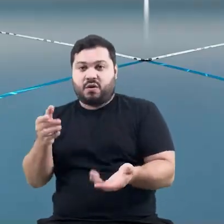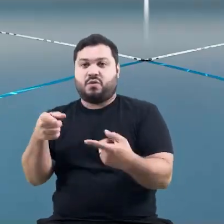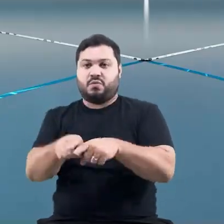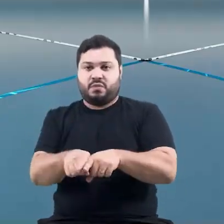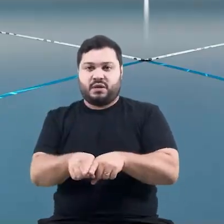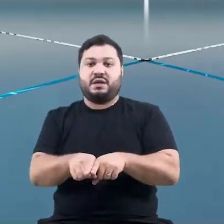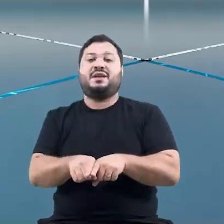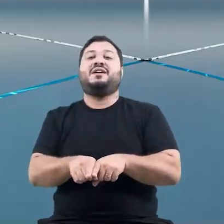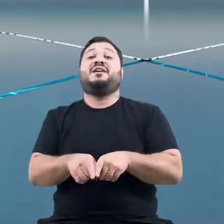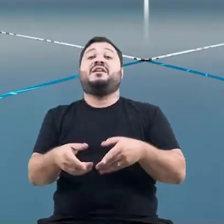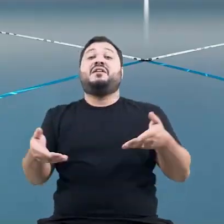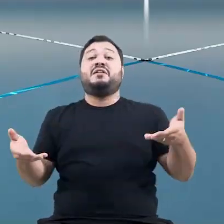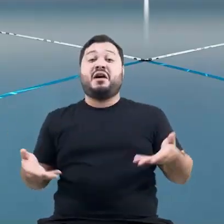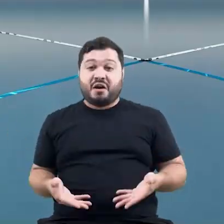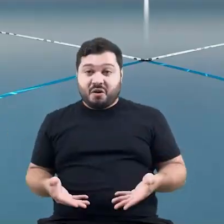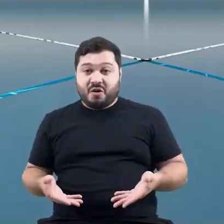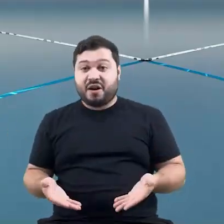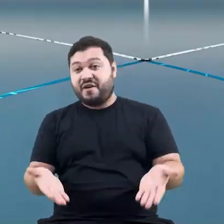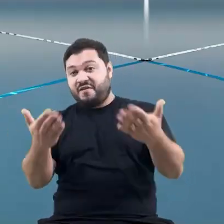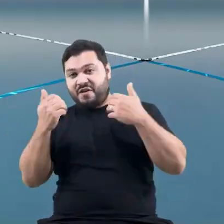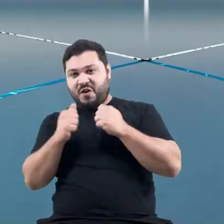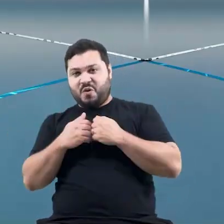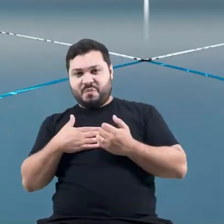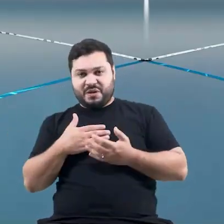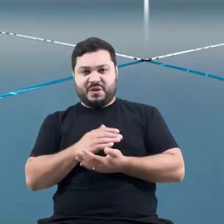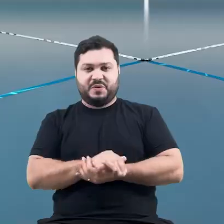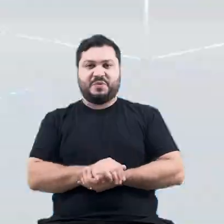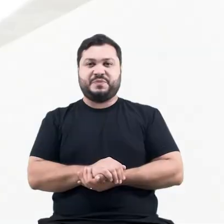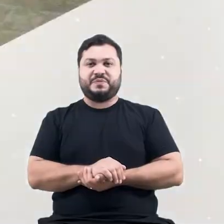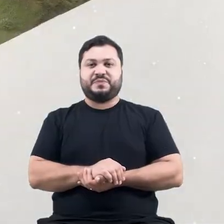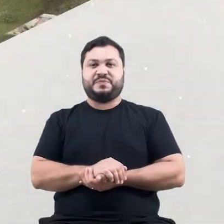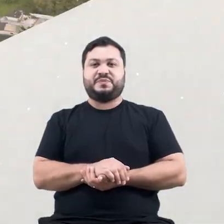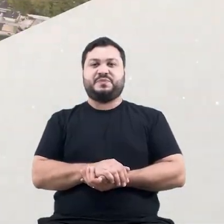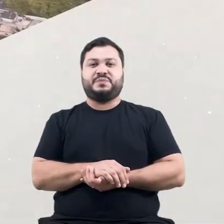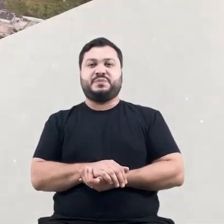atual companheira. É a partir de agora. Vem comigo!